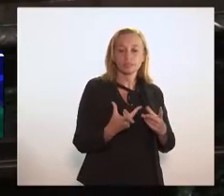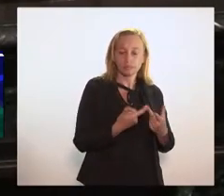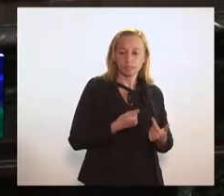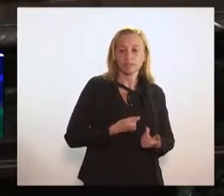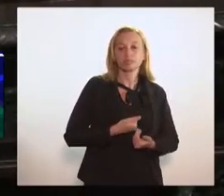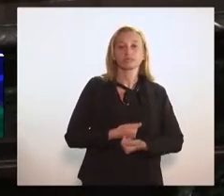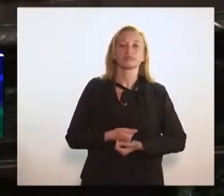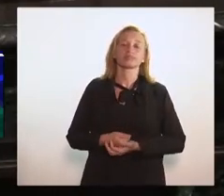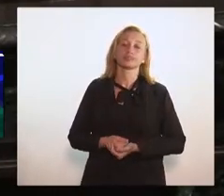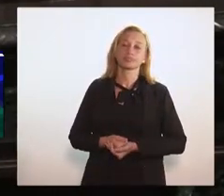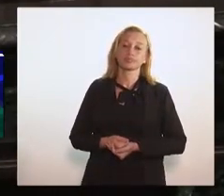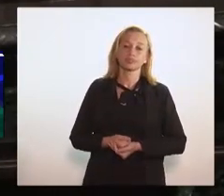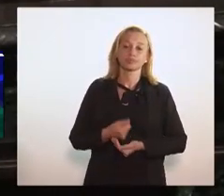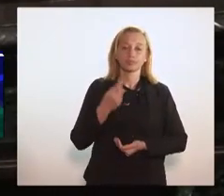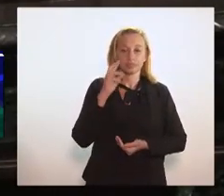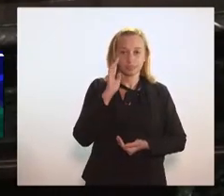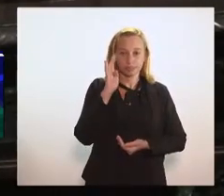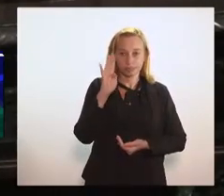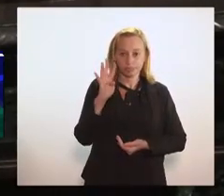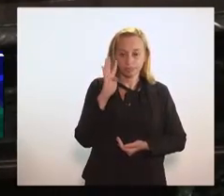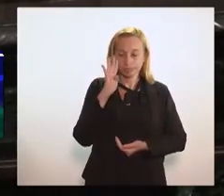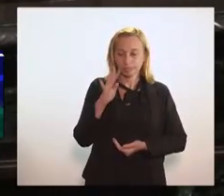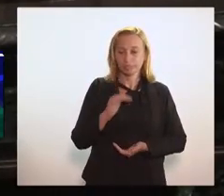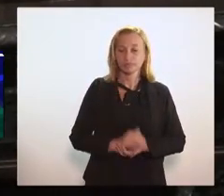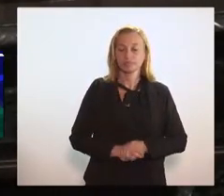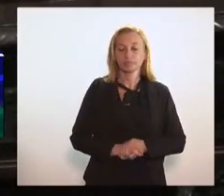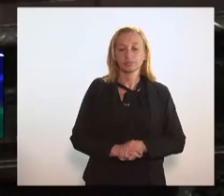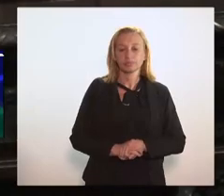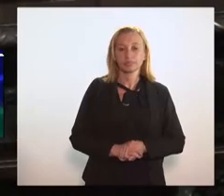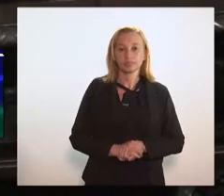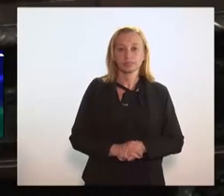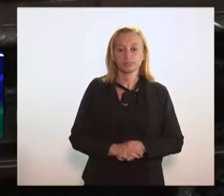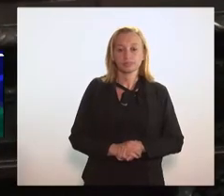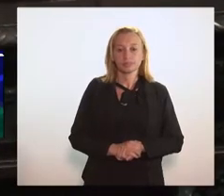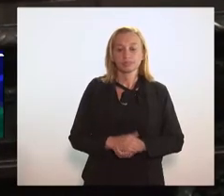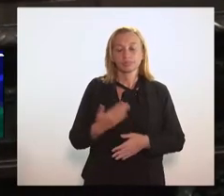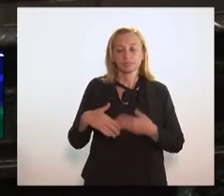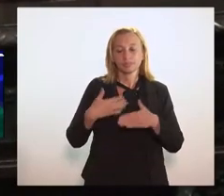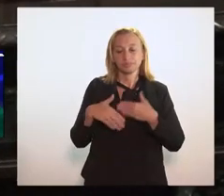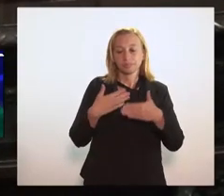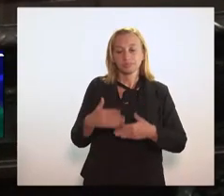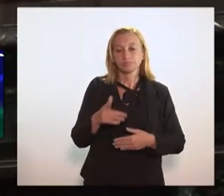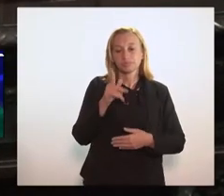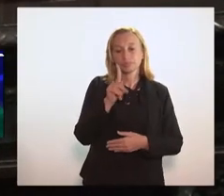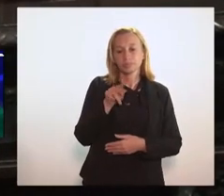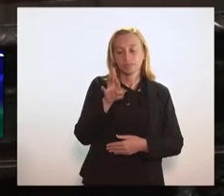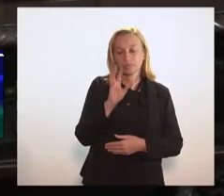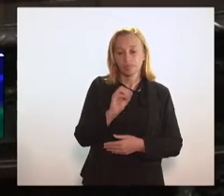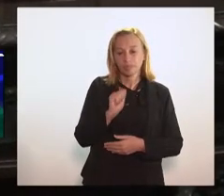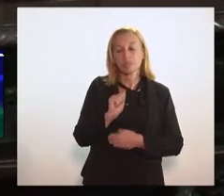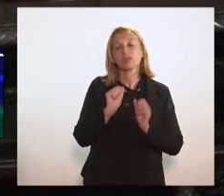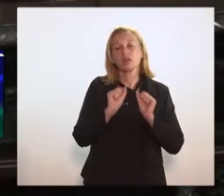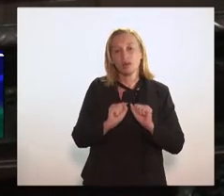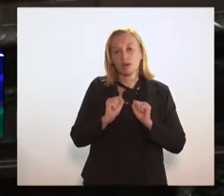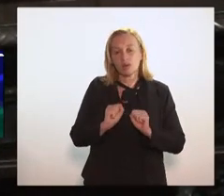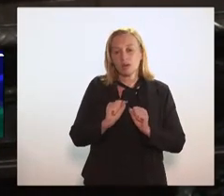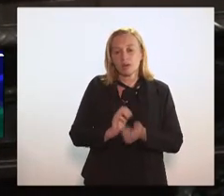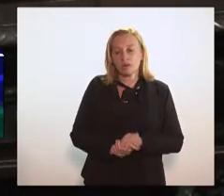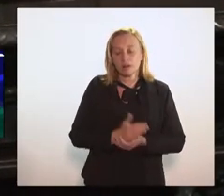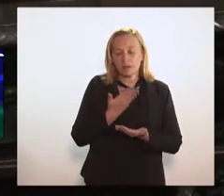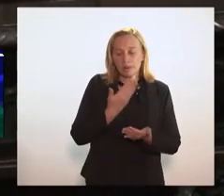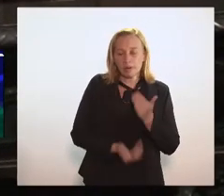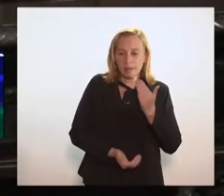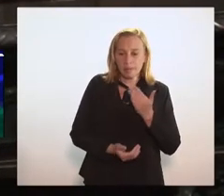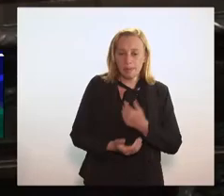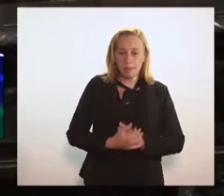como se imagina que o serviço público deve prestar. É claro que, ao longo desse tempo, o programa pode ter